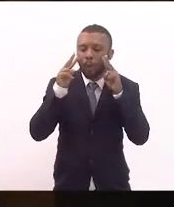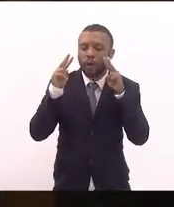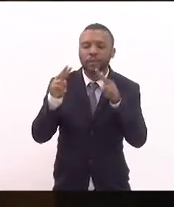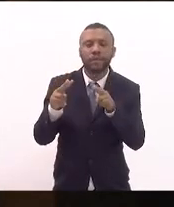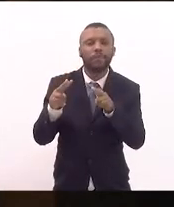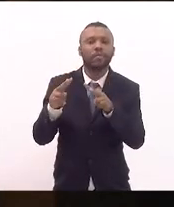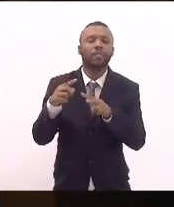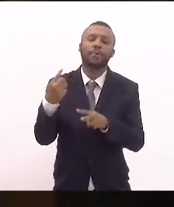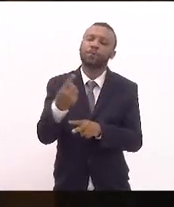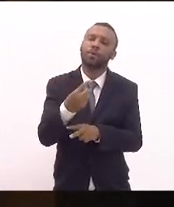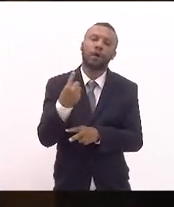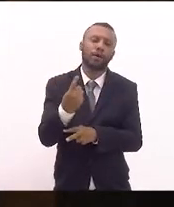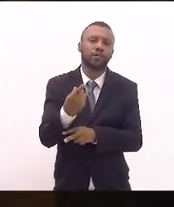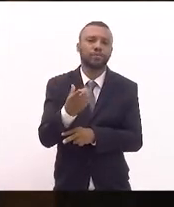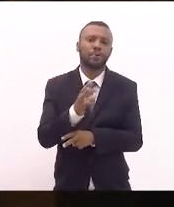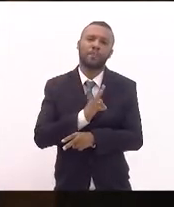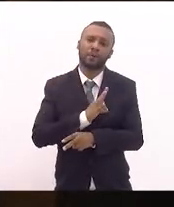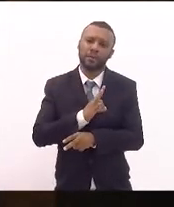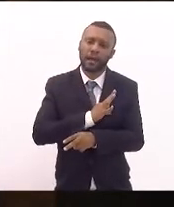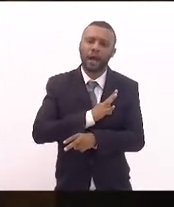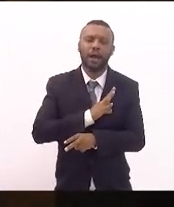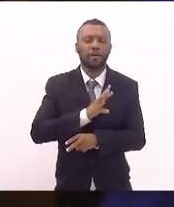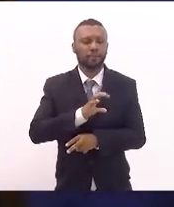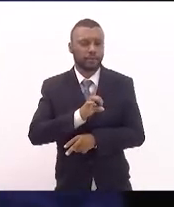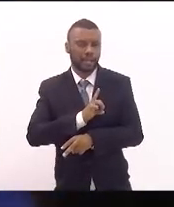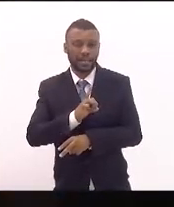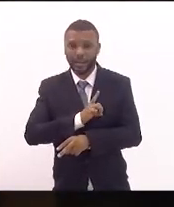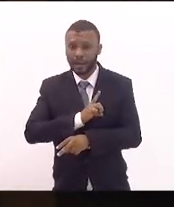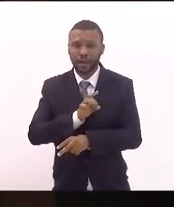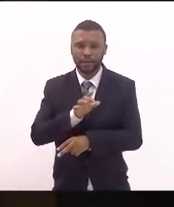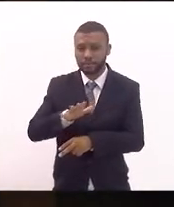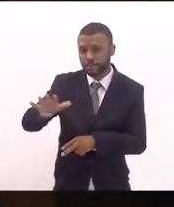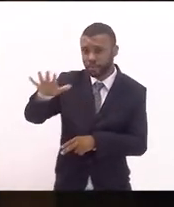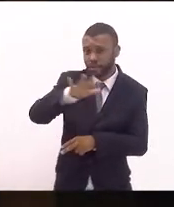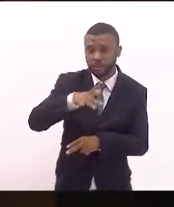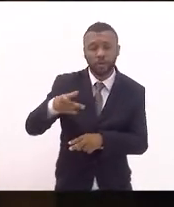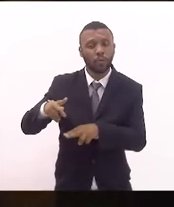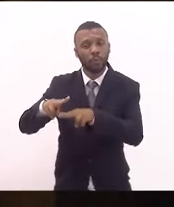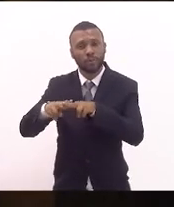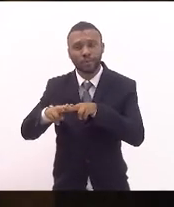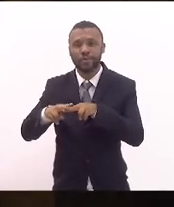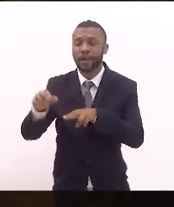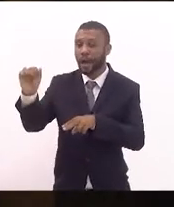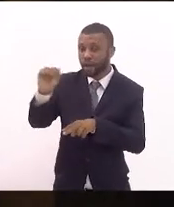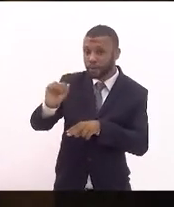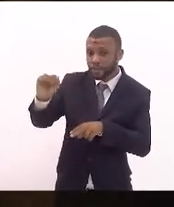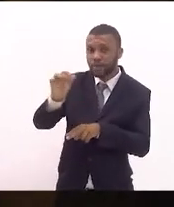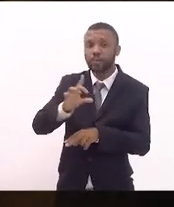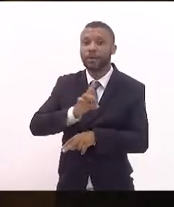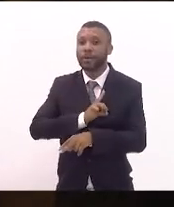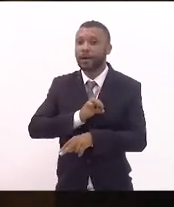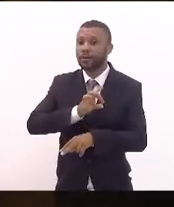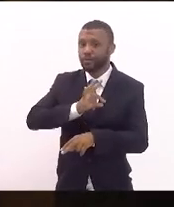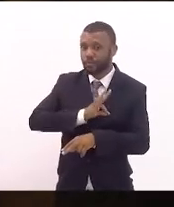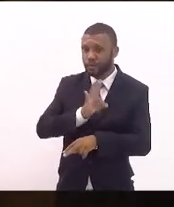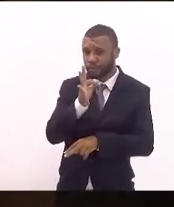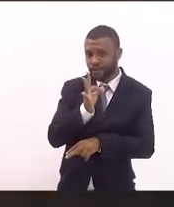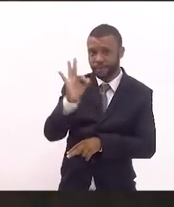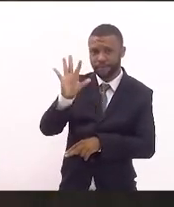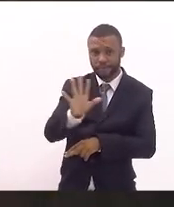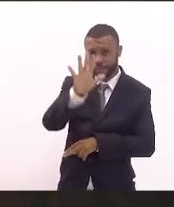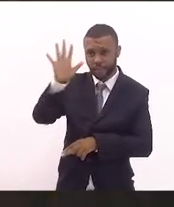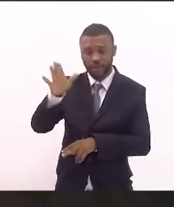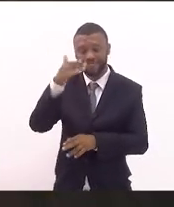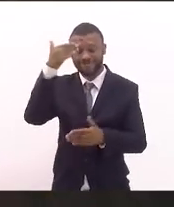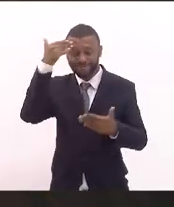nós, delegados e policiais em geral. Então, por parte da Associação dos Delegados da Polícia Federal, fica aqui o meu imenso agradecimento